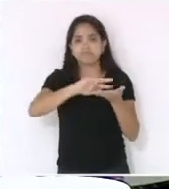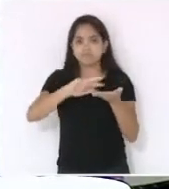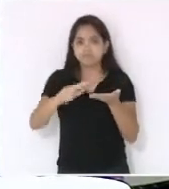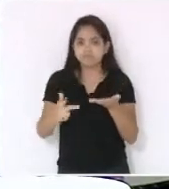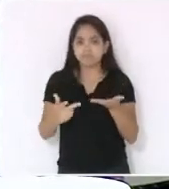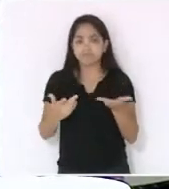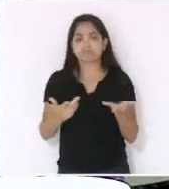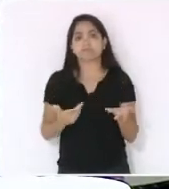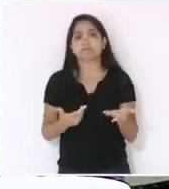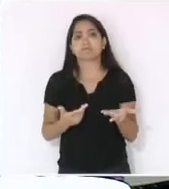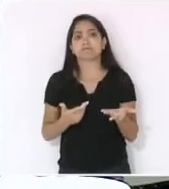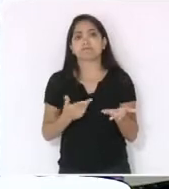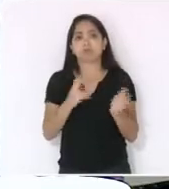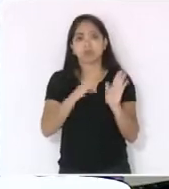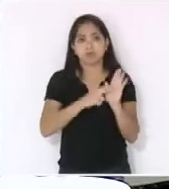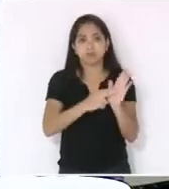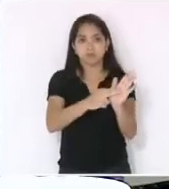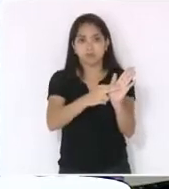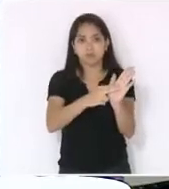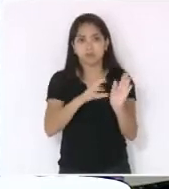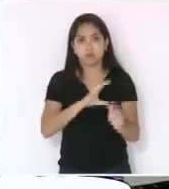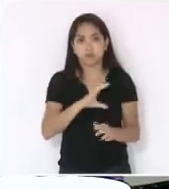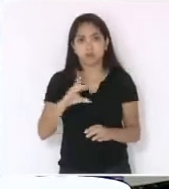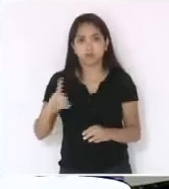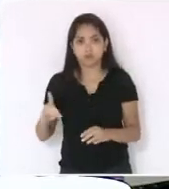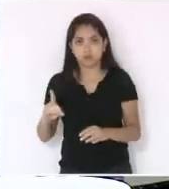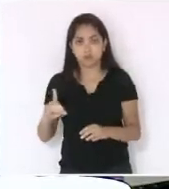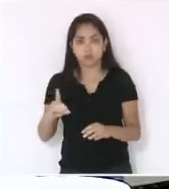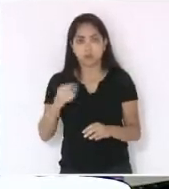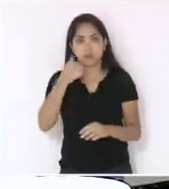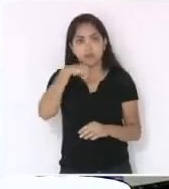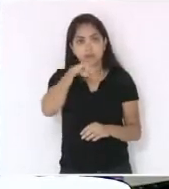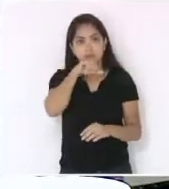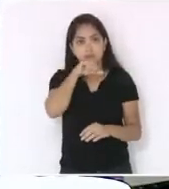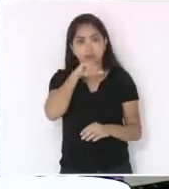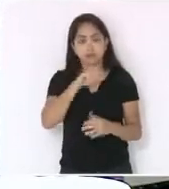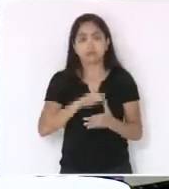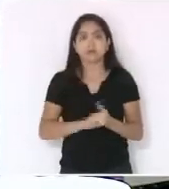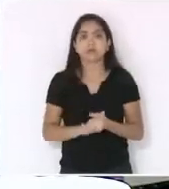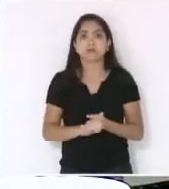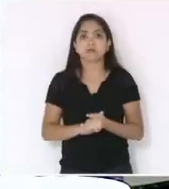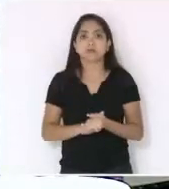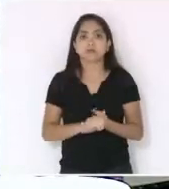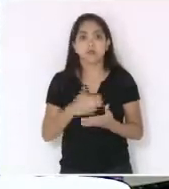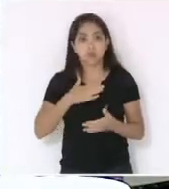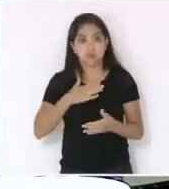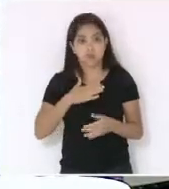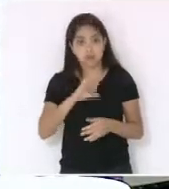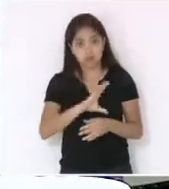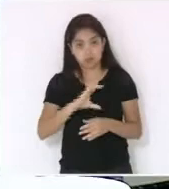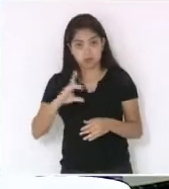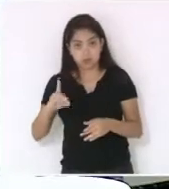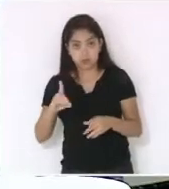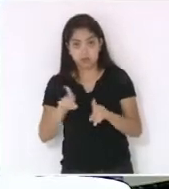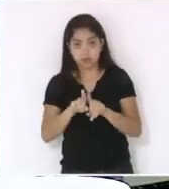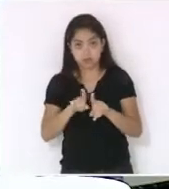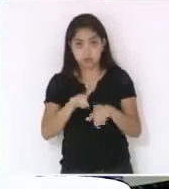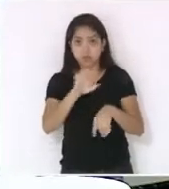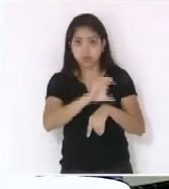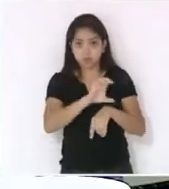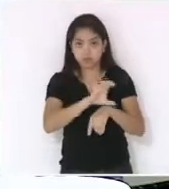carta da nossa coordenadora nacional do Mães pela Diversidade, Maju Jorge. E eu sou coordenadora do Estado